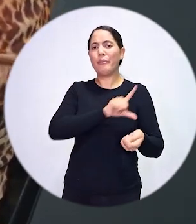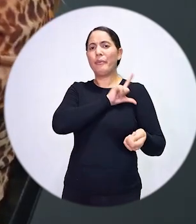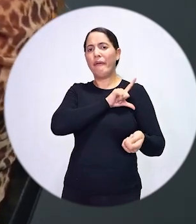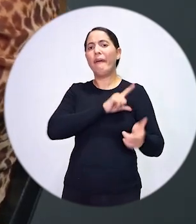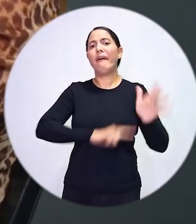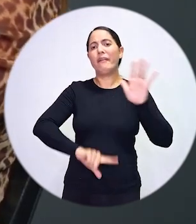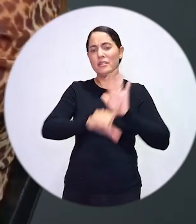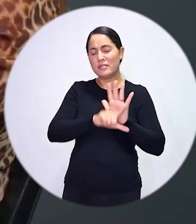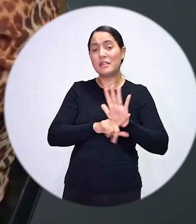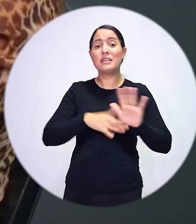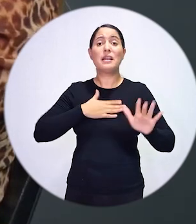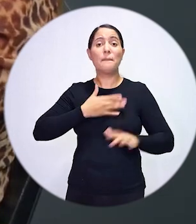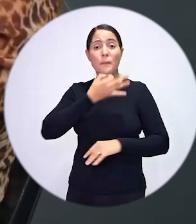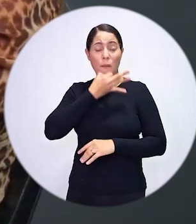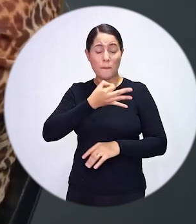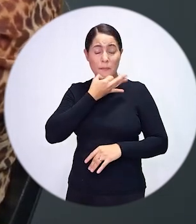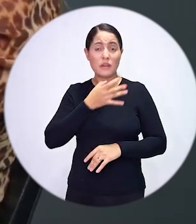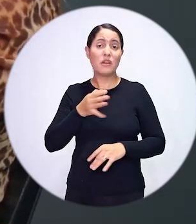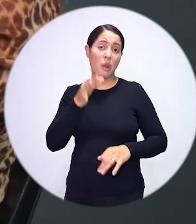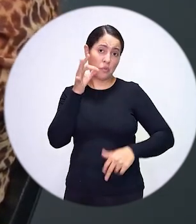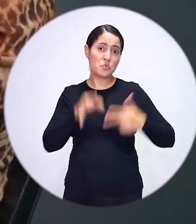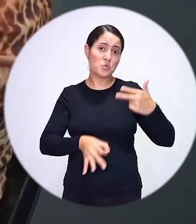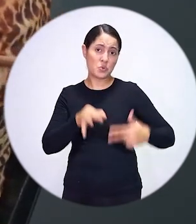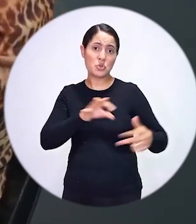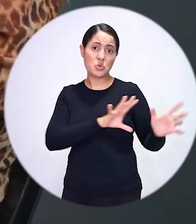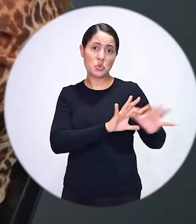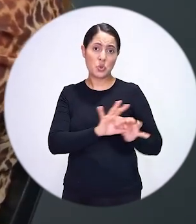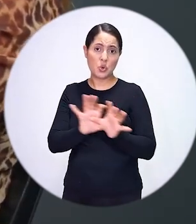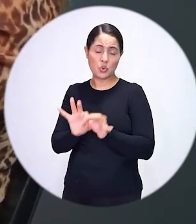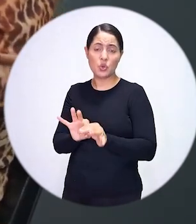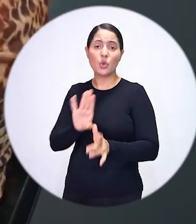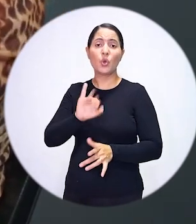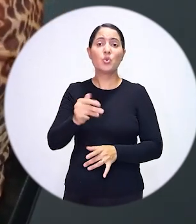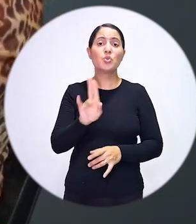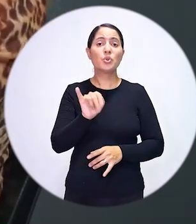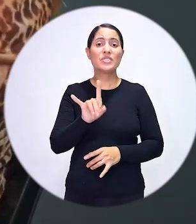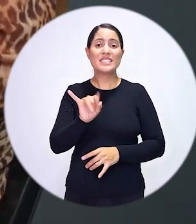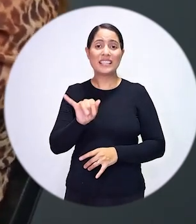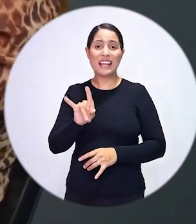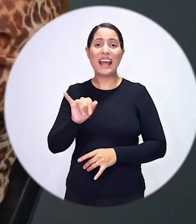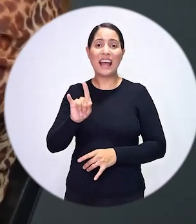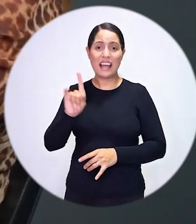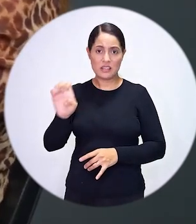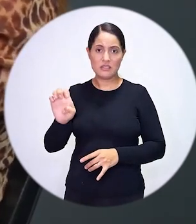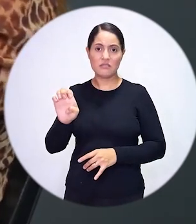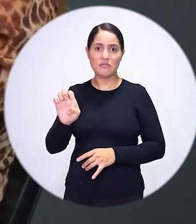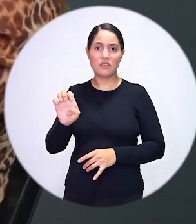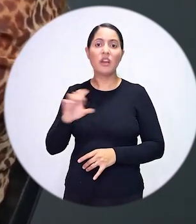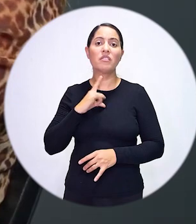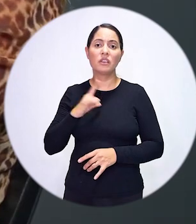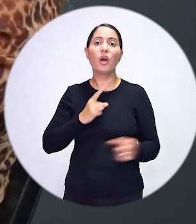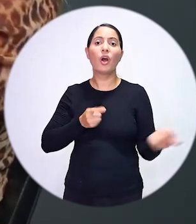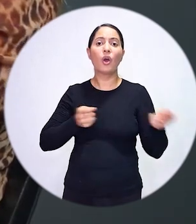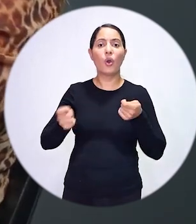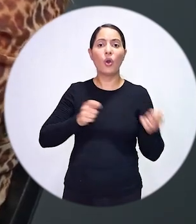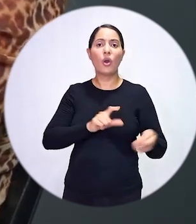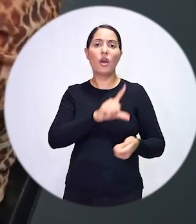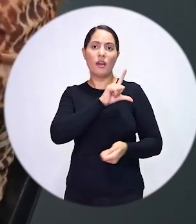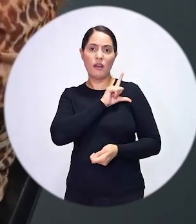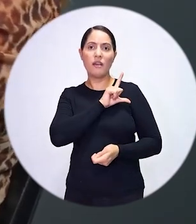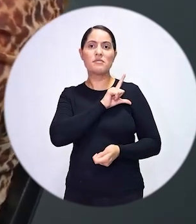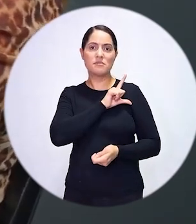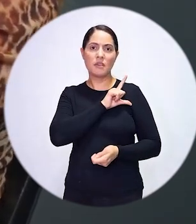de legalidade. Para mim, o jurídico faz controle preventivo de juridicidade. Então, é diferente. Controle preventivo